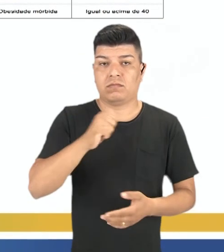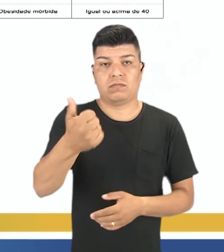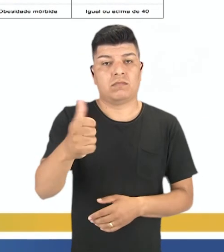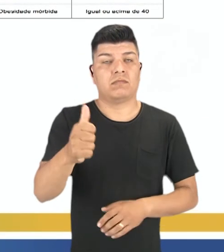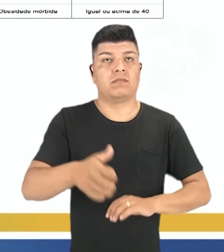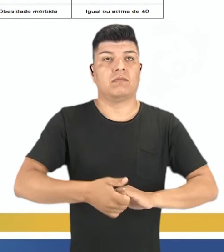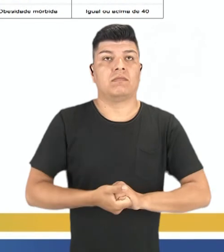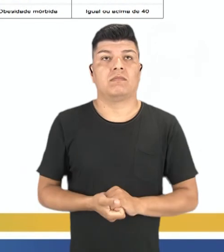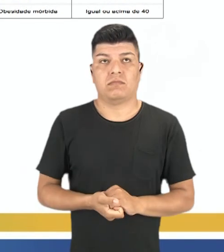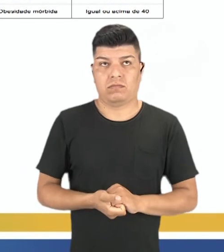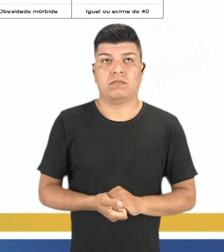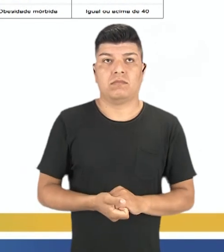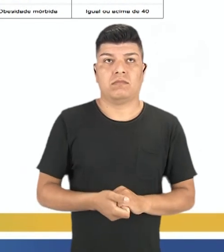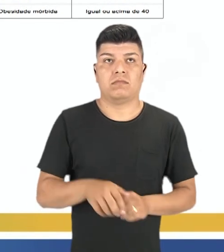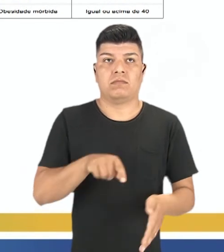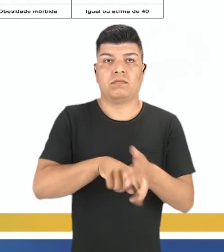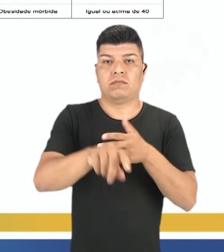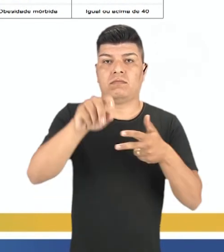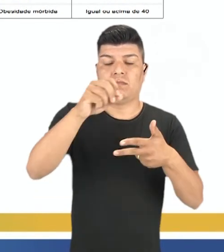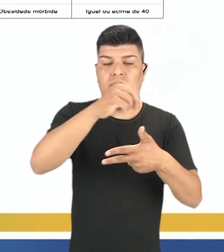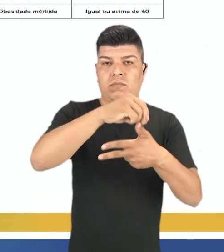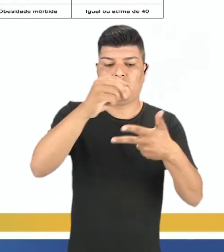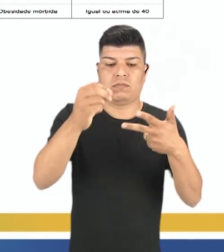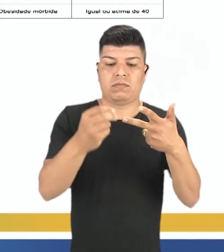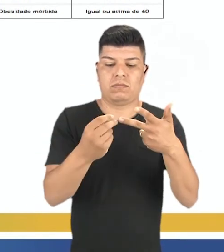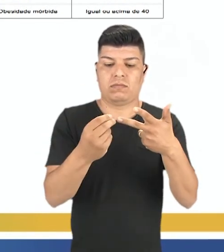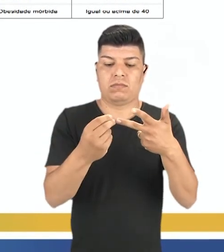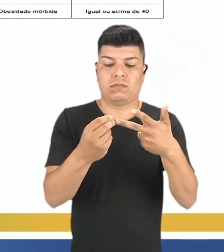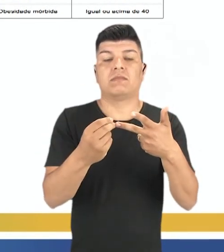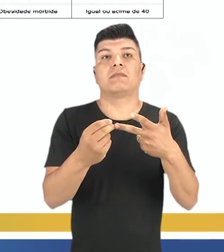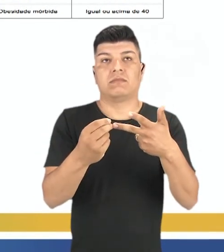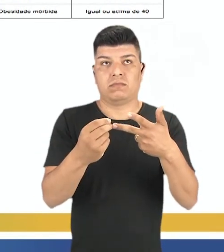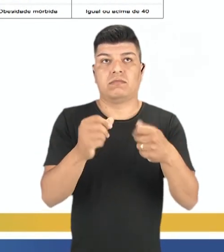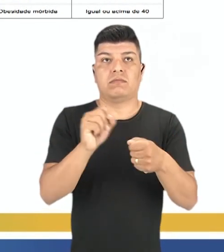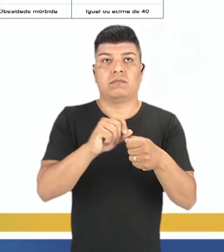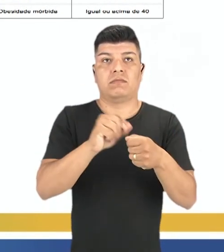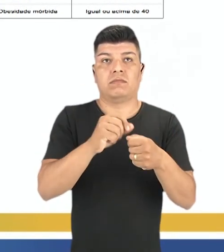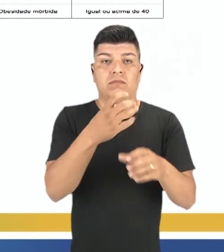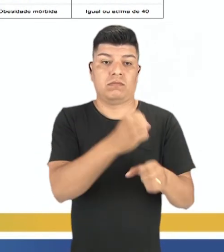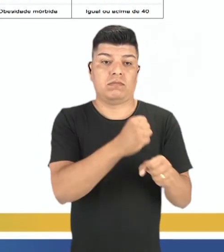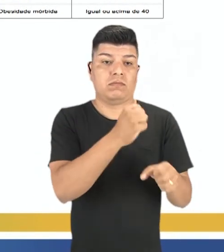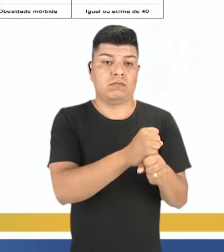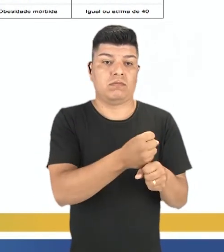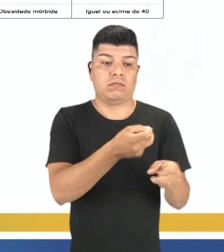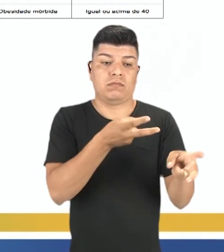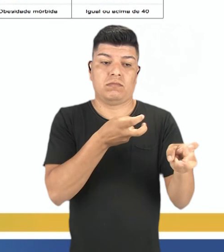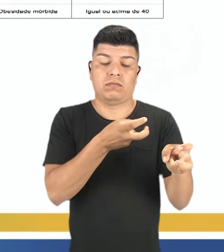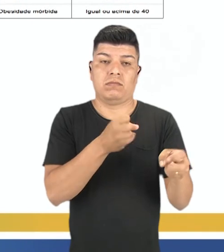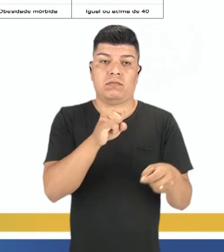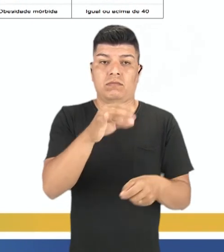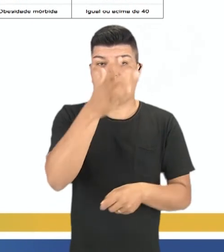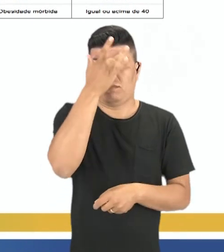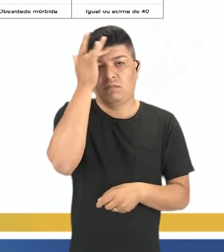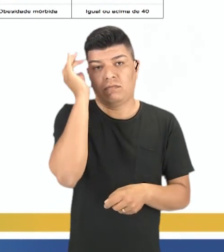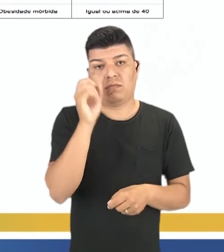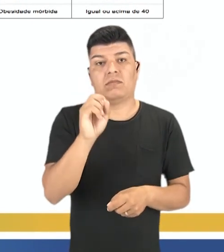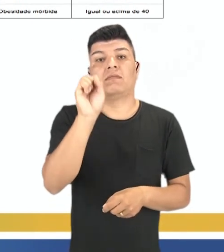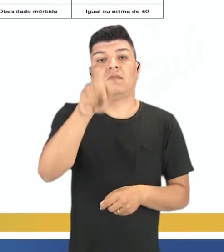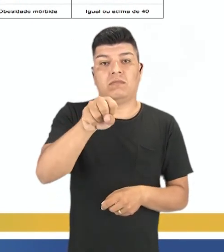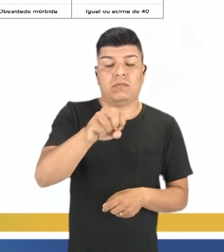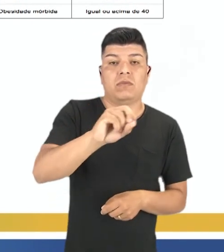avaliar uma questão do Enem. A gente vai fazer o cálculo e identificar se as pessoas são ou